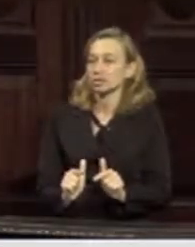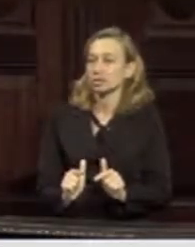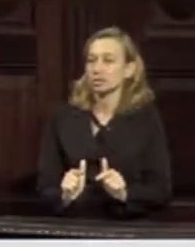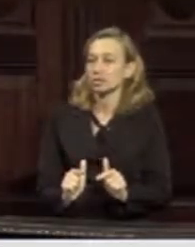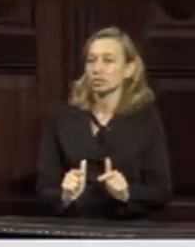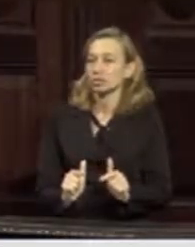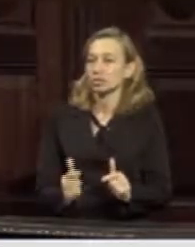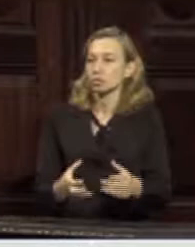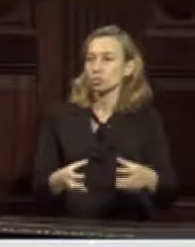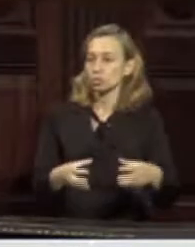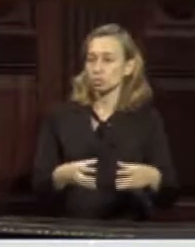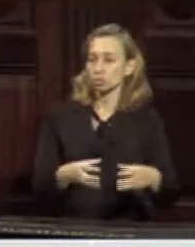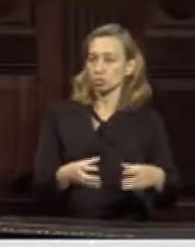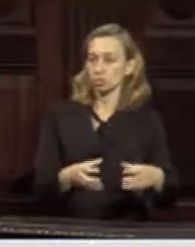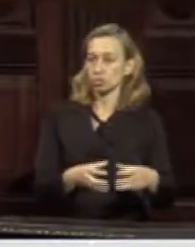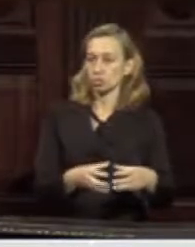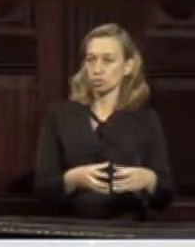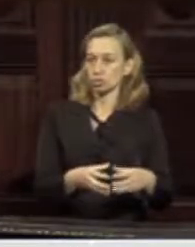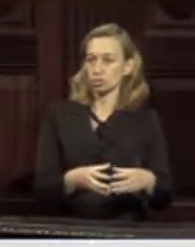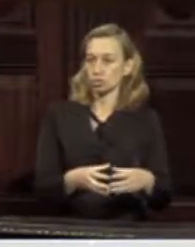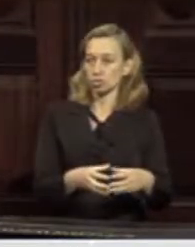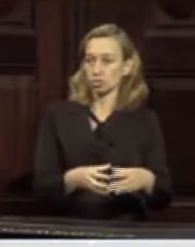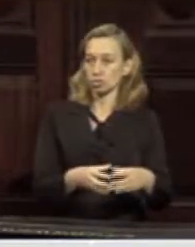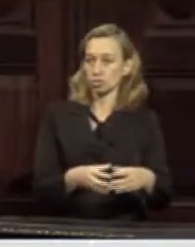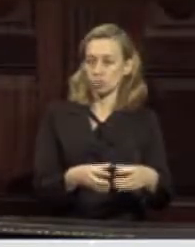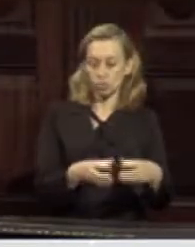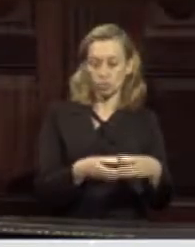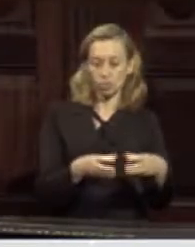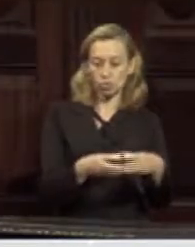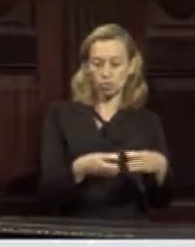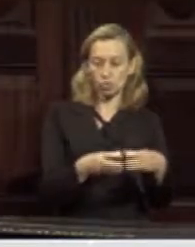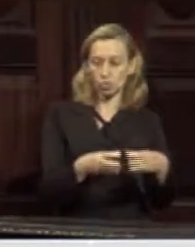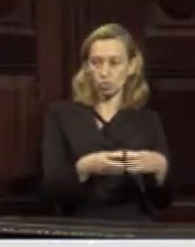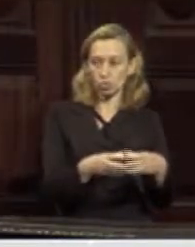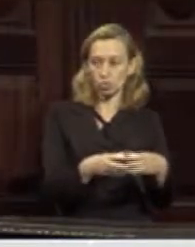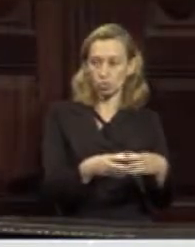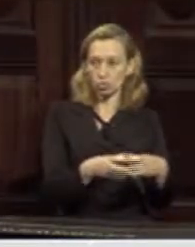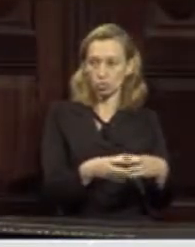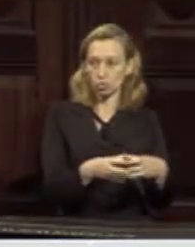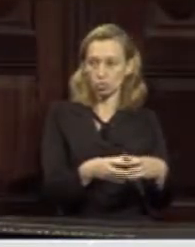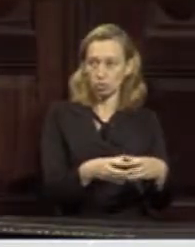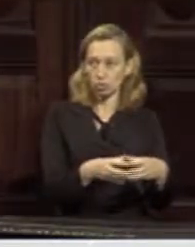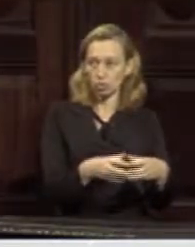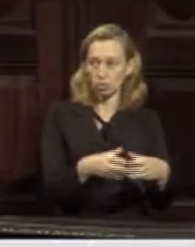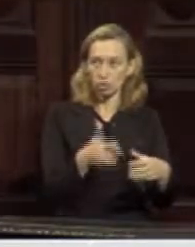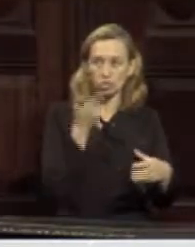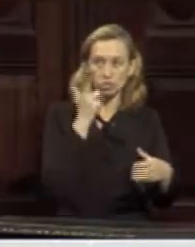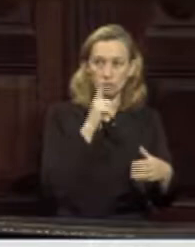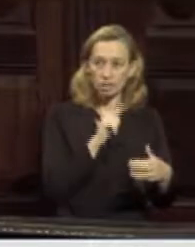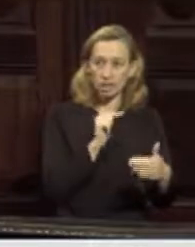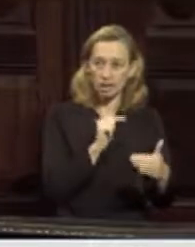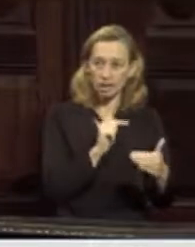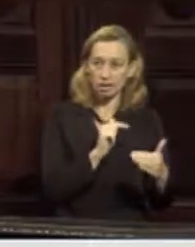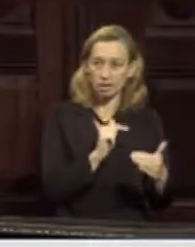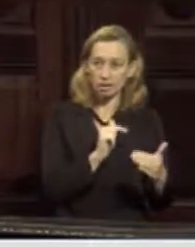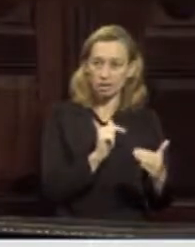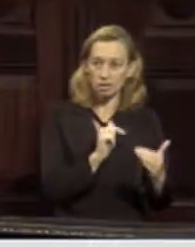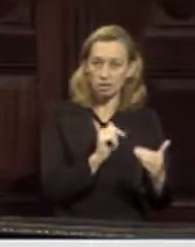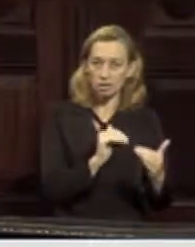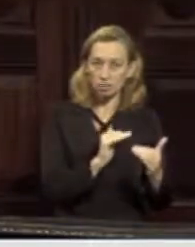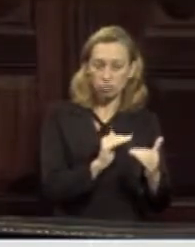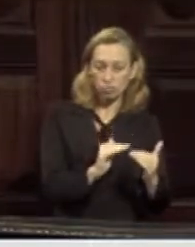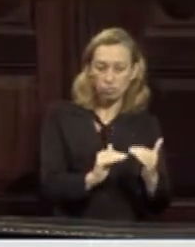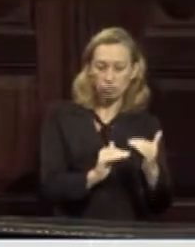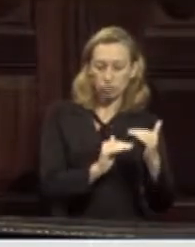Brasil começa uma tímida recuperação da atividade econômica e também do emprego. Aqui no estado do